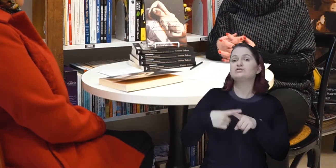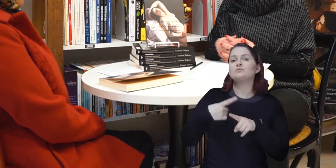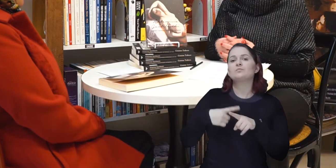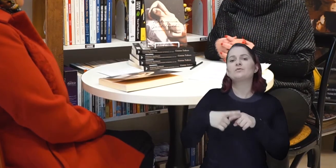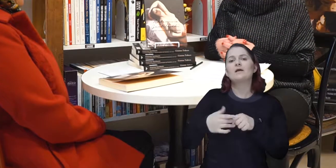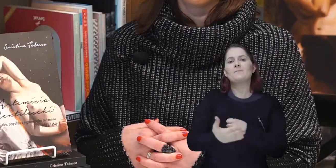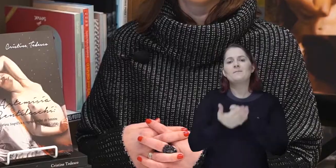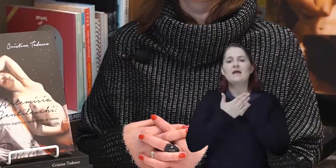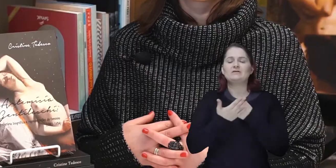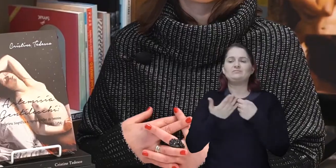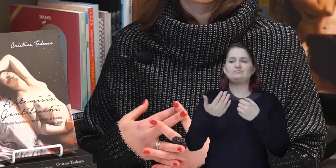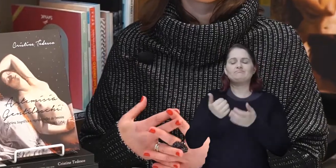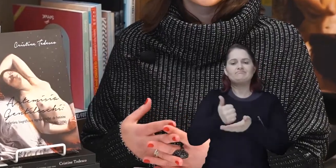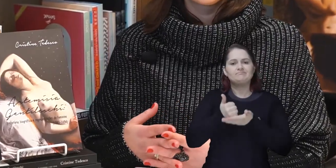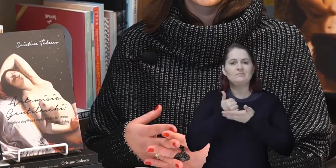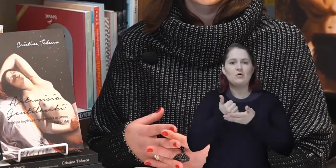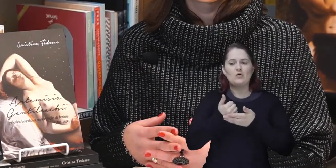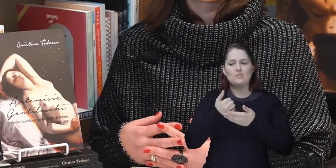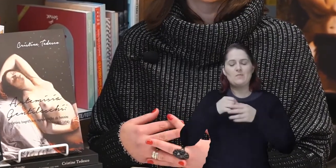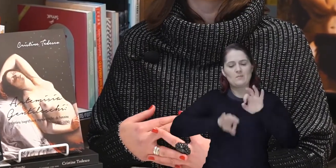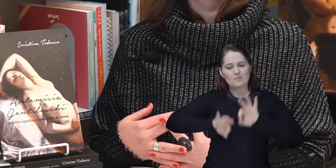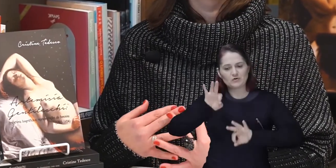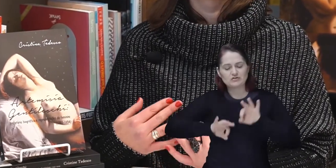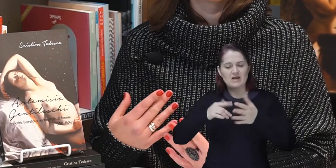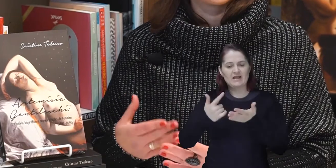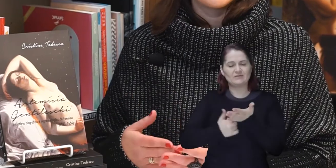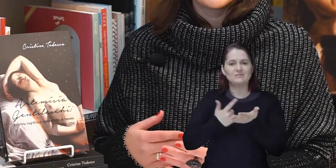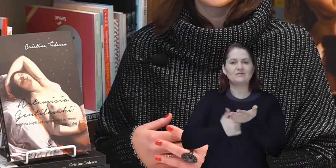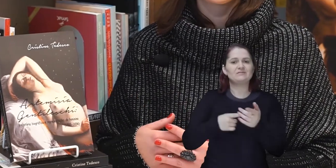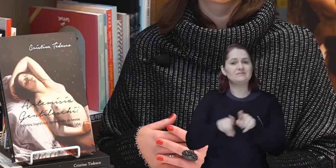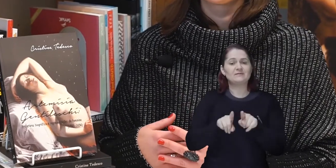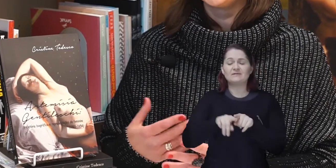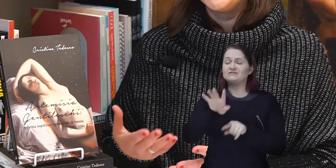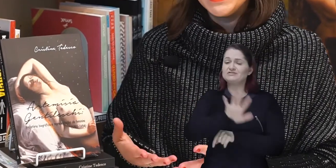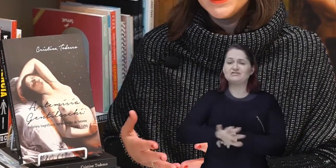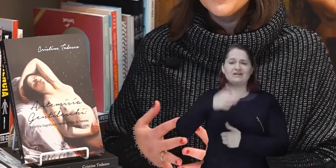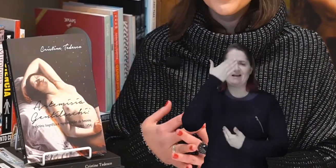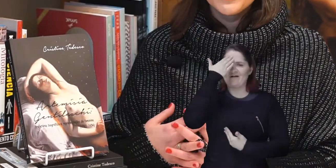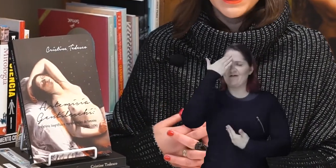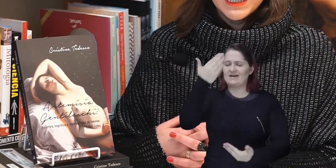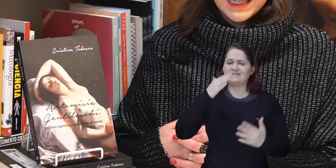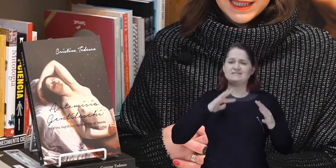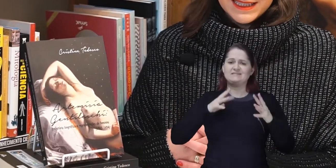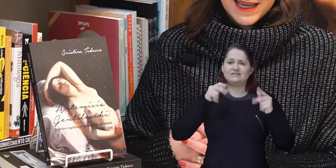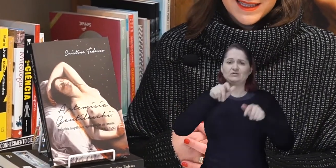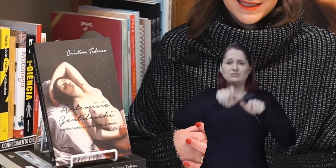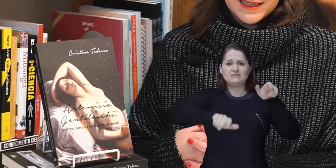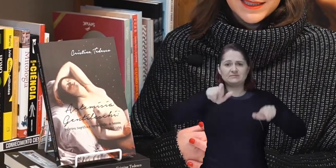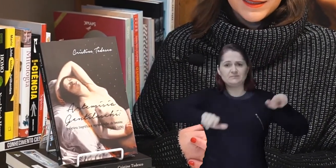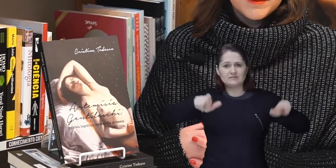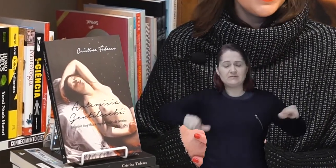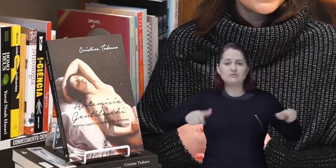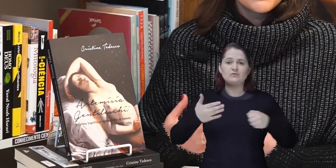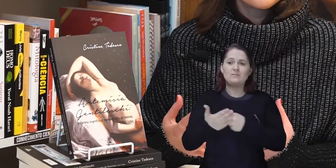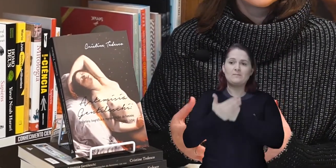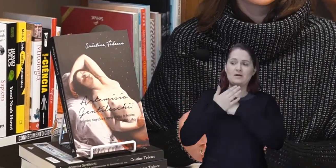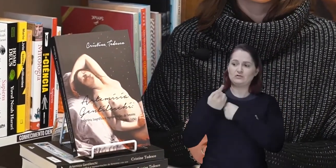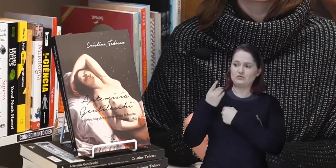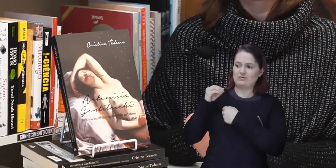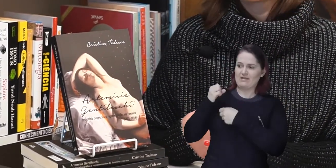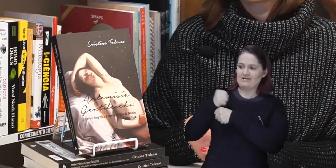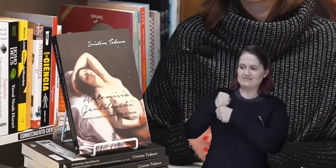esse momento, por ter apoiado o meu projeto, as minhas ideias, o meu livro, né? Em